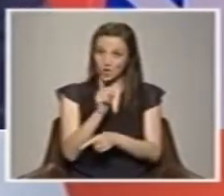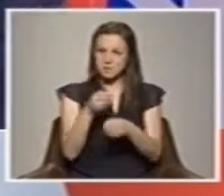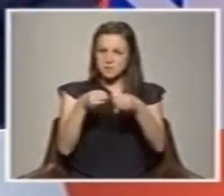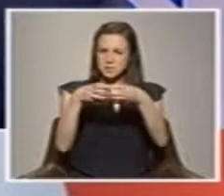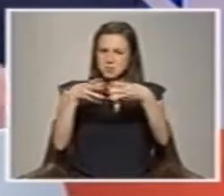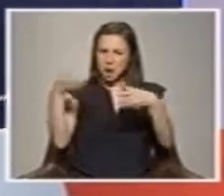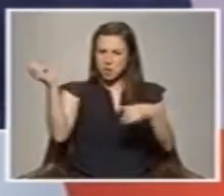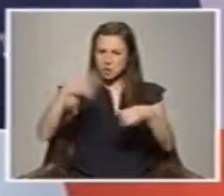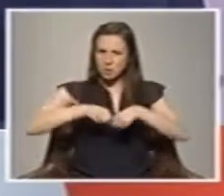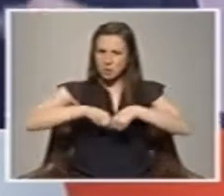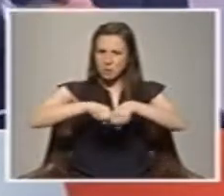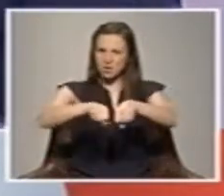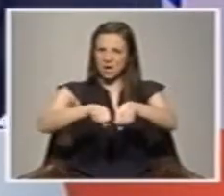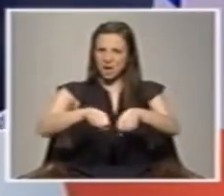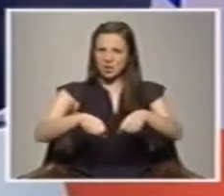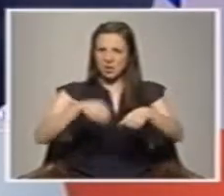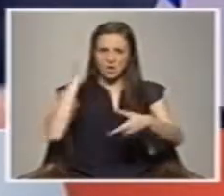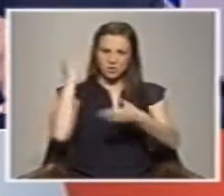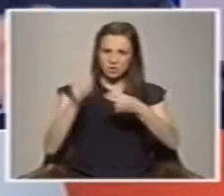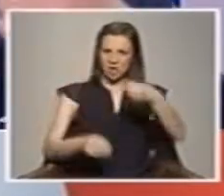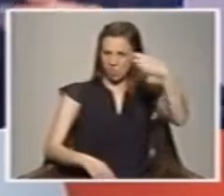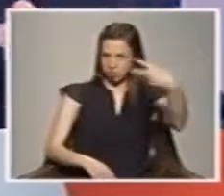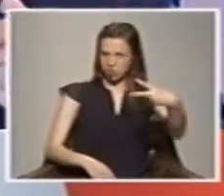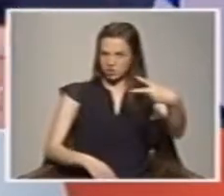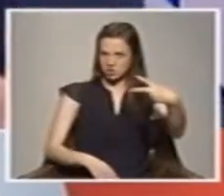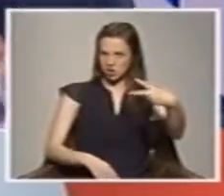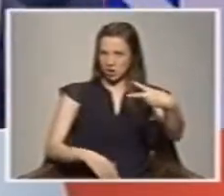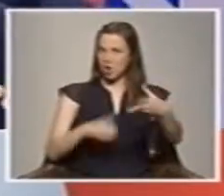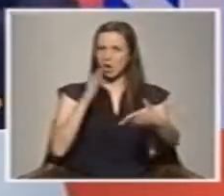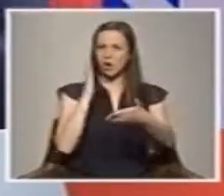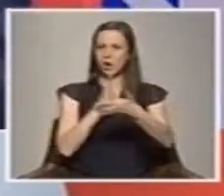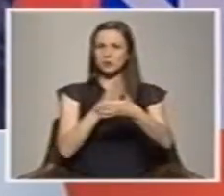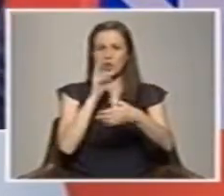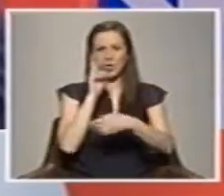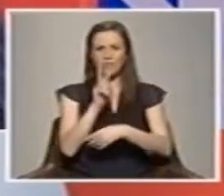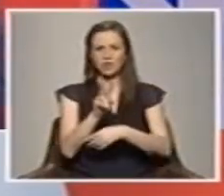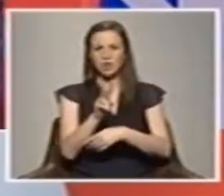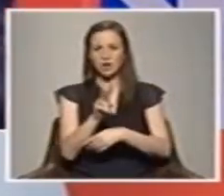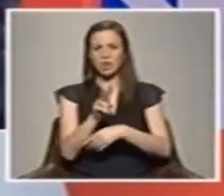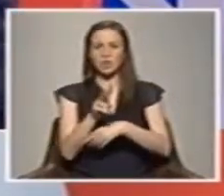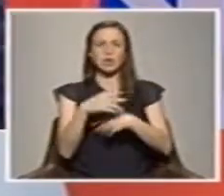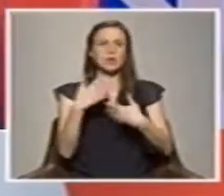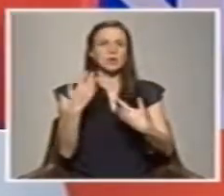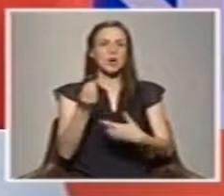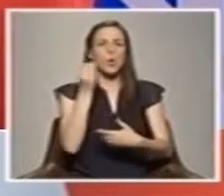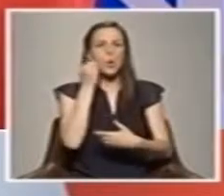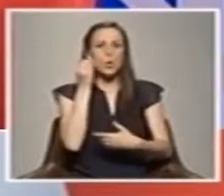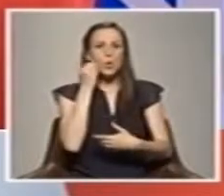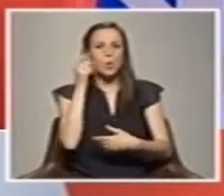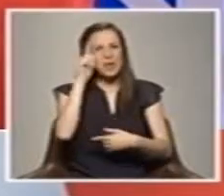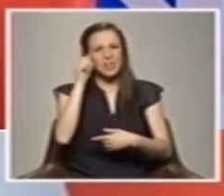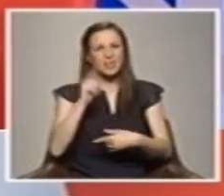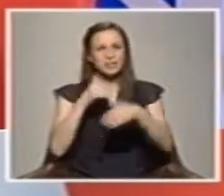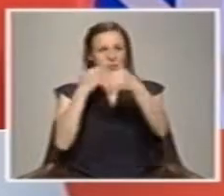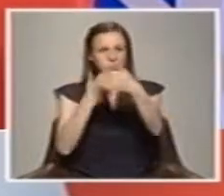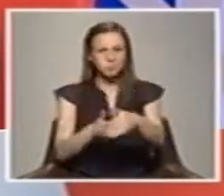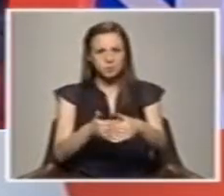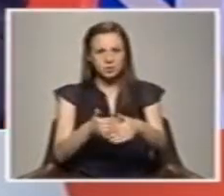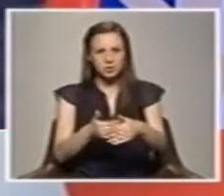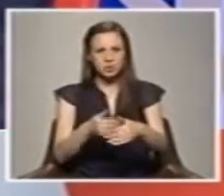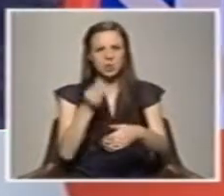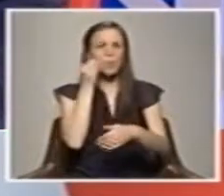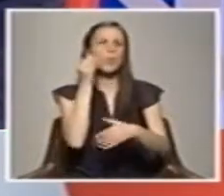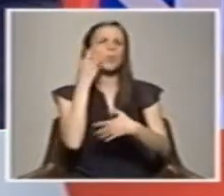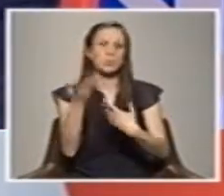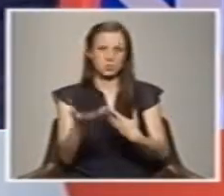supermercados não estão para ter 2 pessoas dedicadas a perceber como é que estão os prazos de validade, etc, etc,